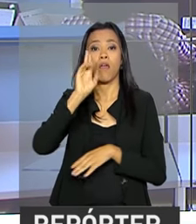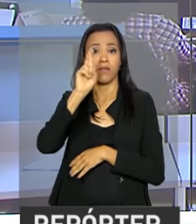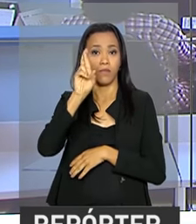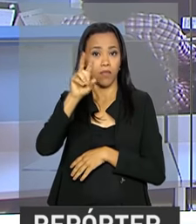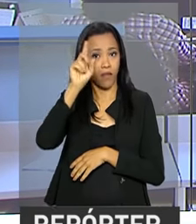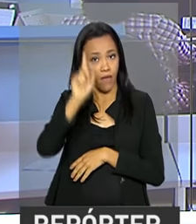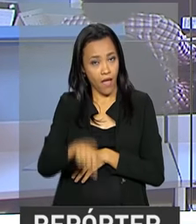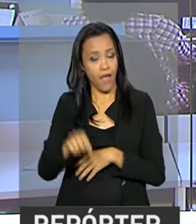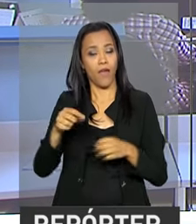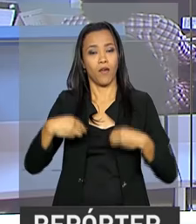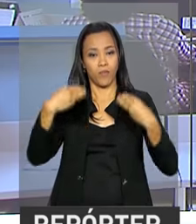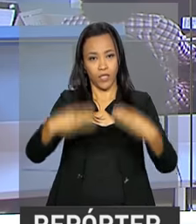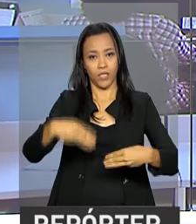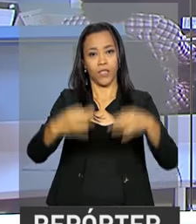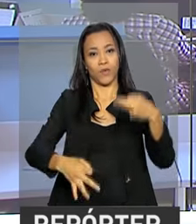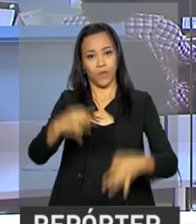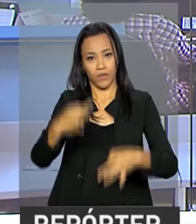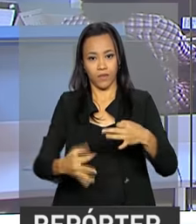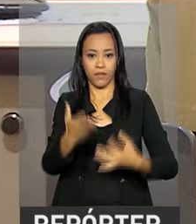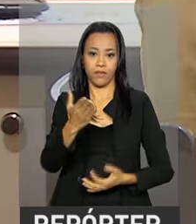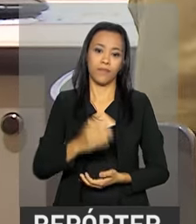processo é o Ministério da Justiça.